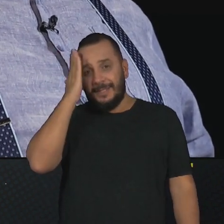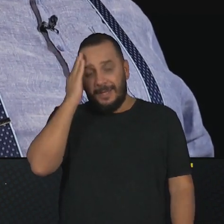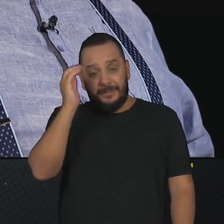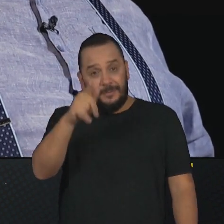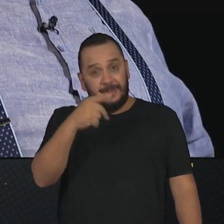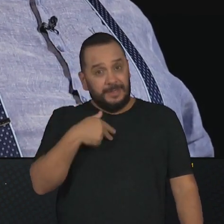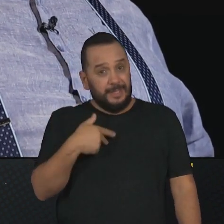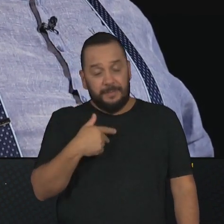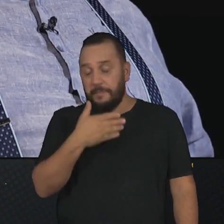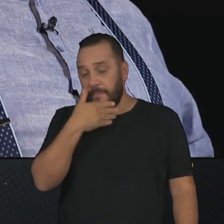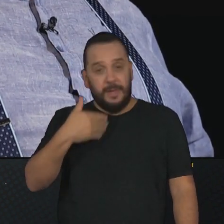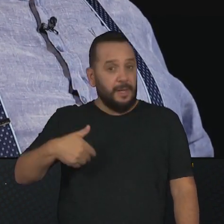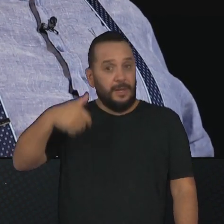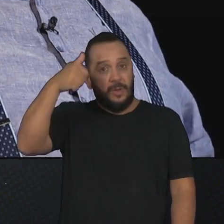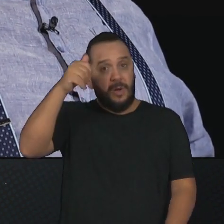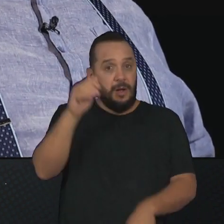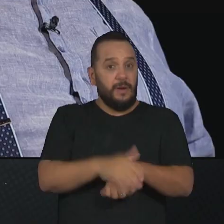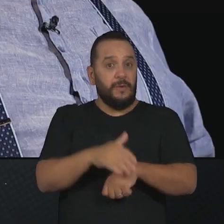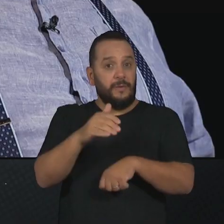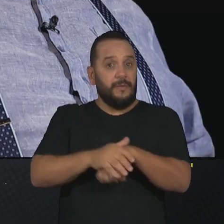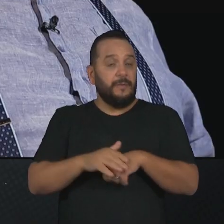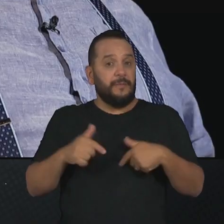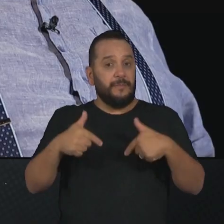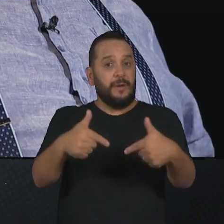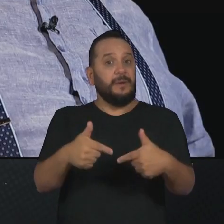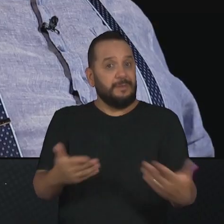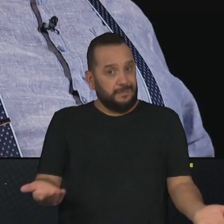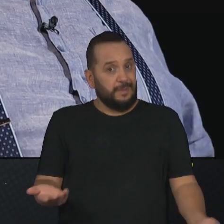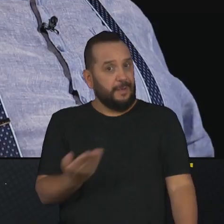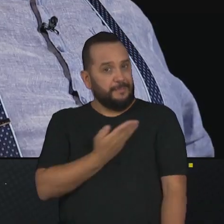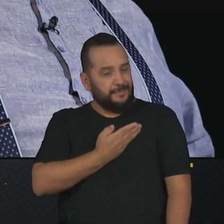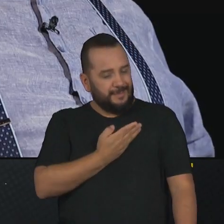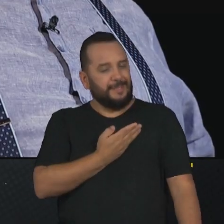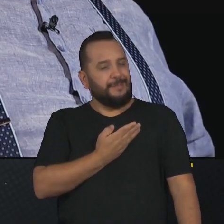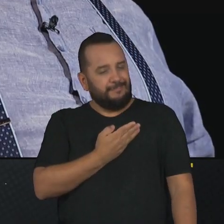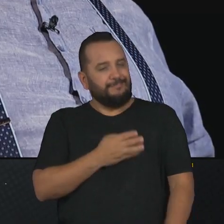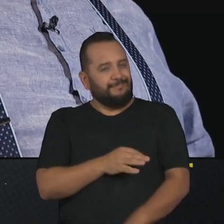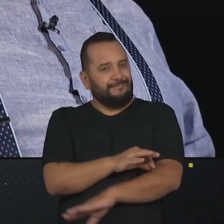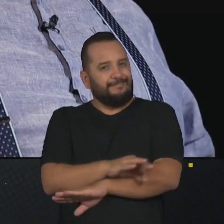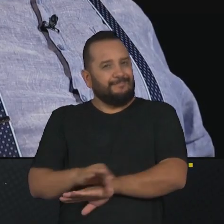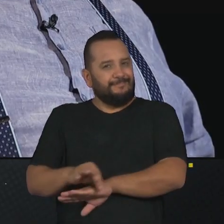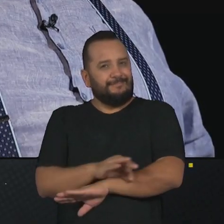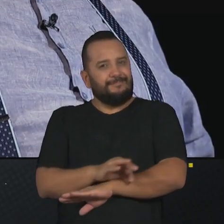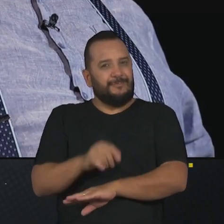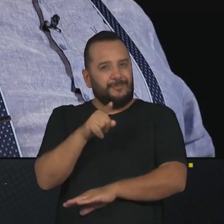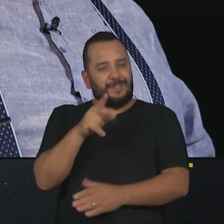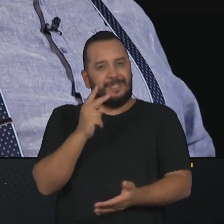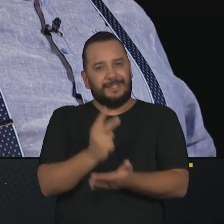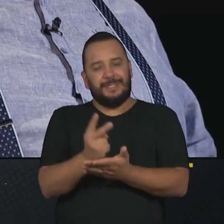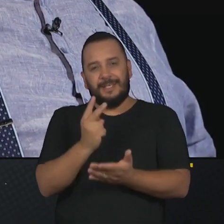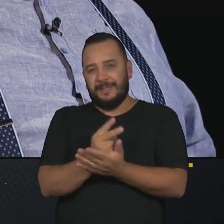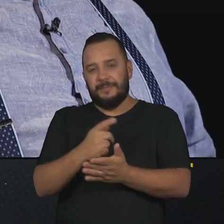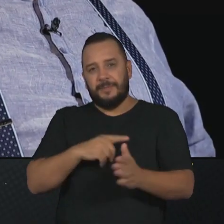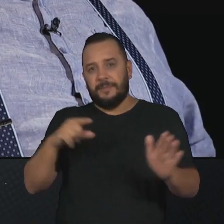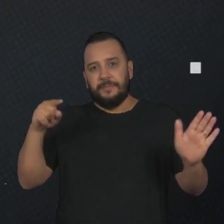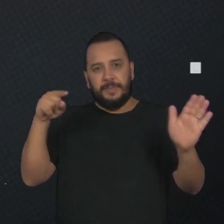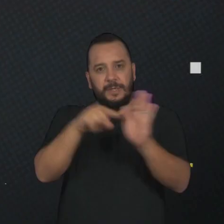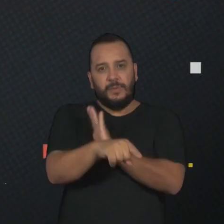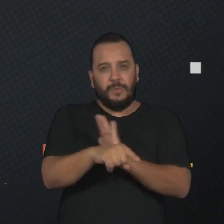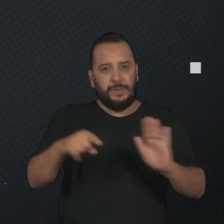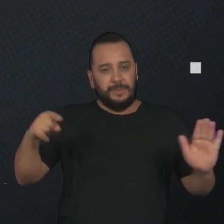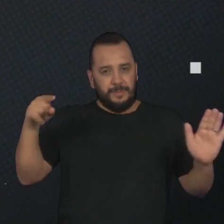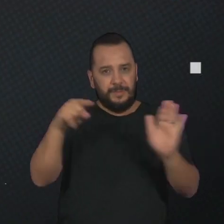você faz, meu caro amigo arquiteto? É a indagação, é a busca,